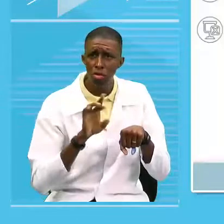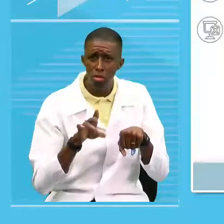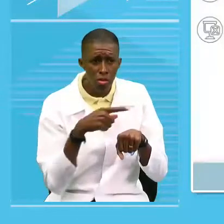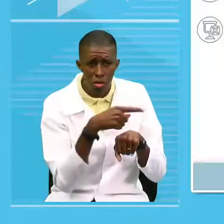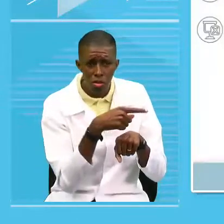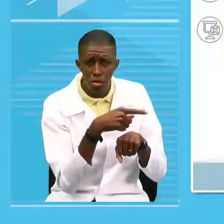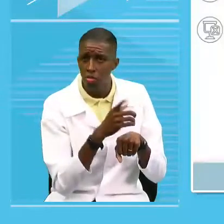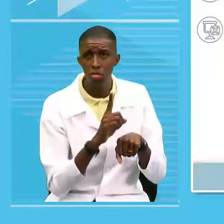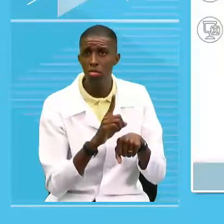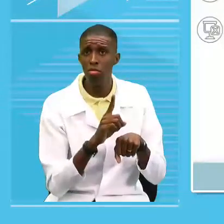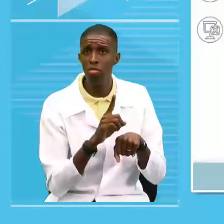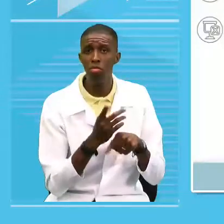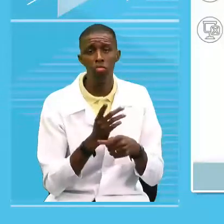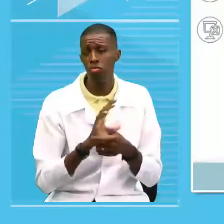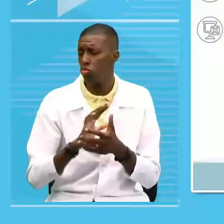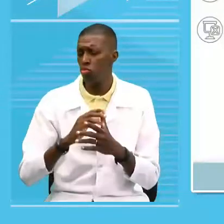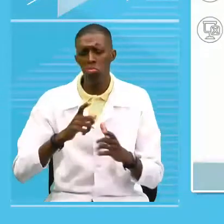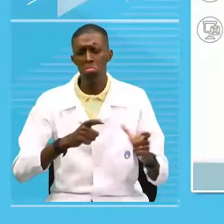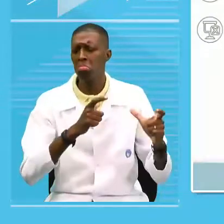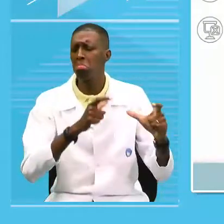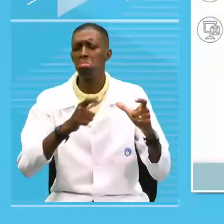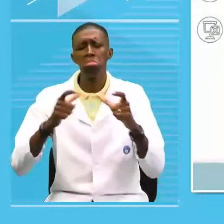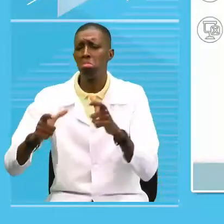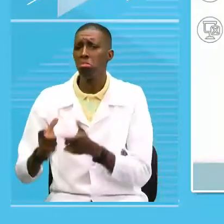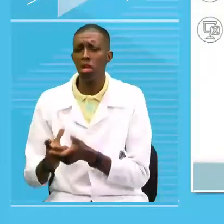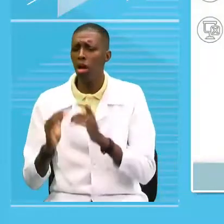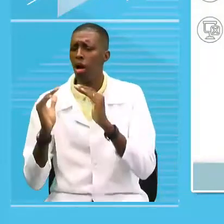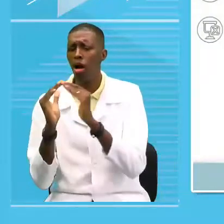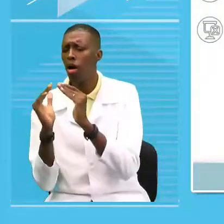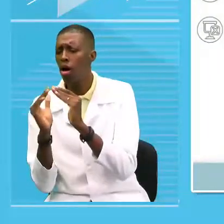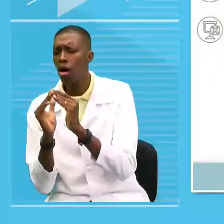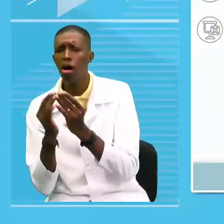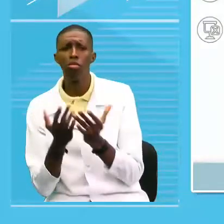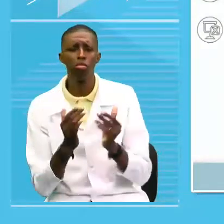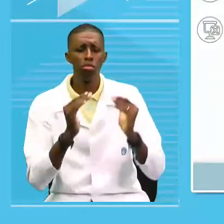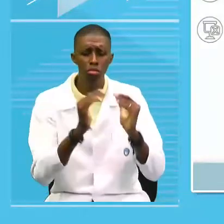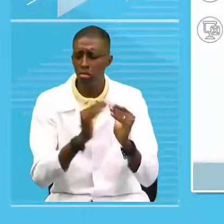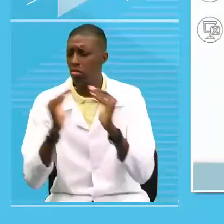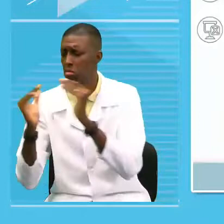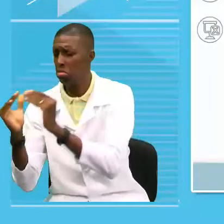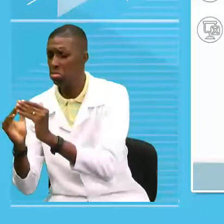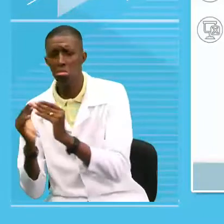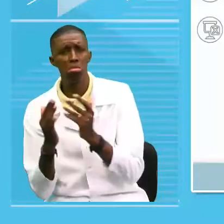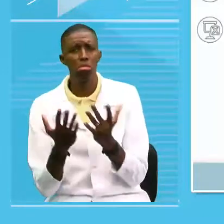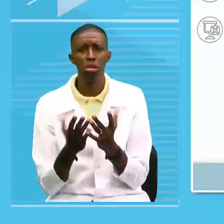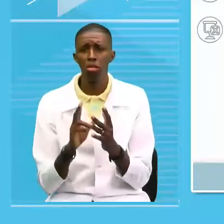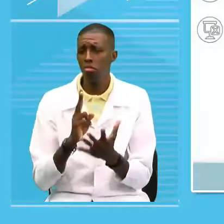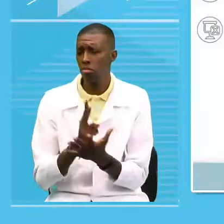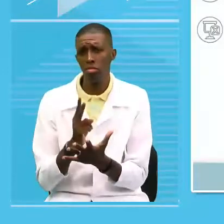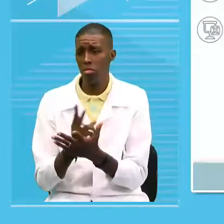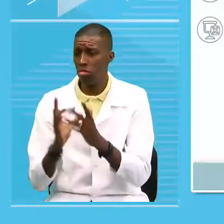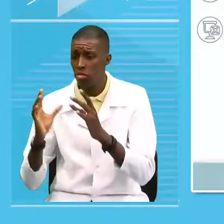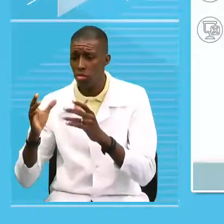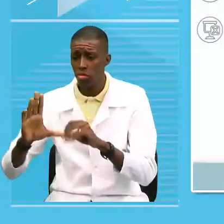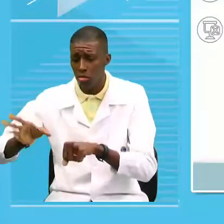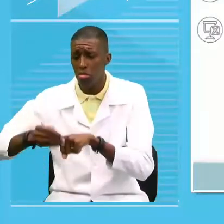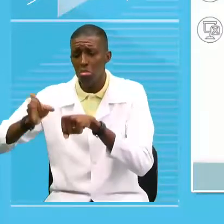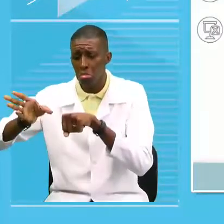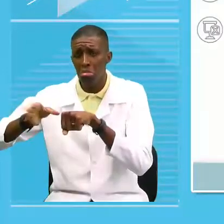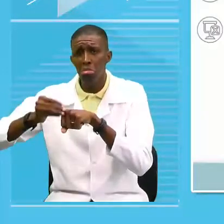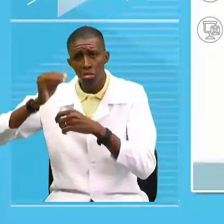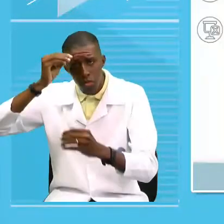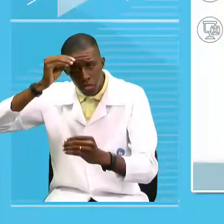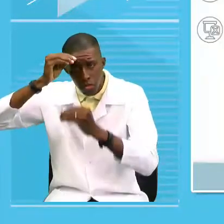experiências bom então vamos aqui para os pilares da educação O primeiro é comis